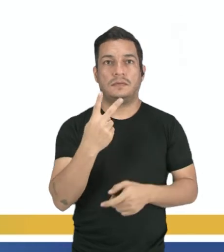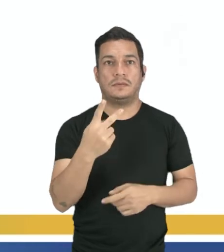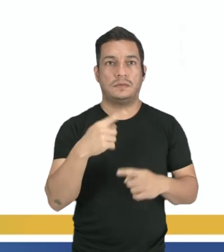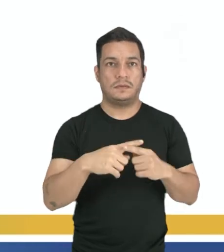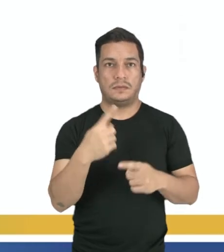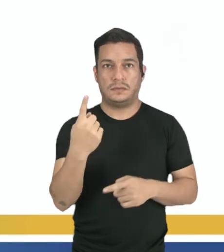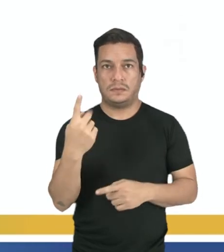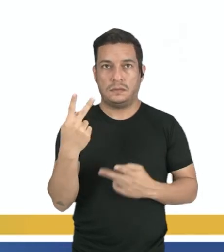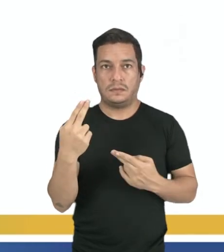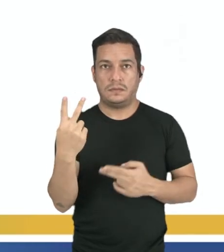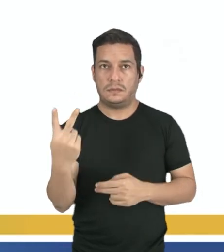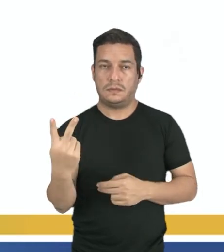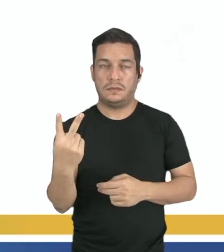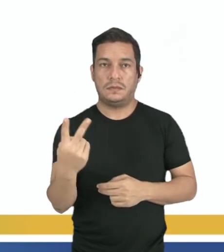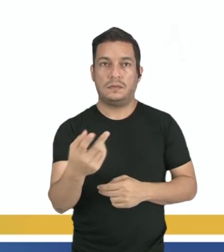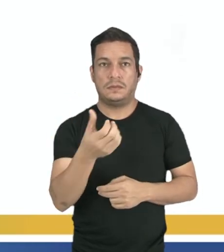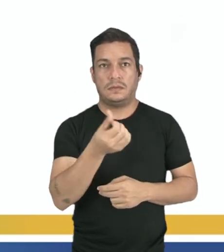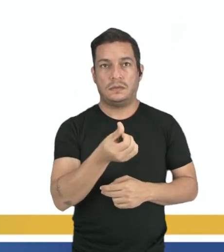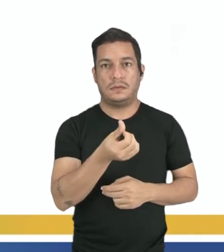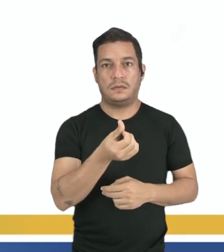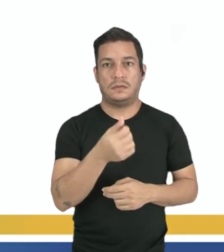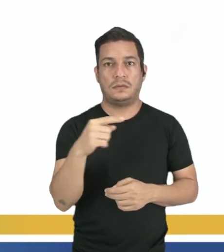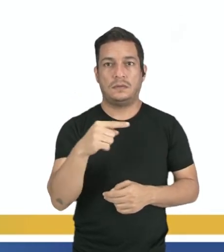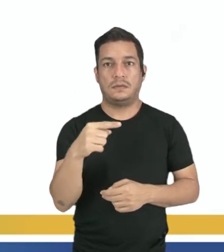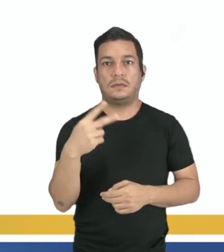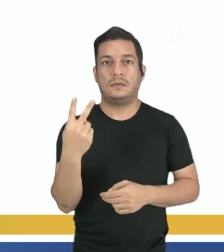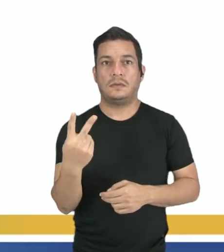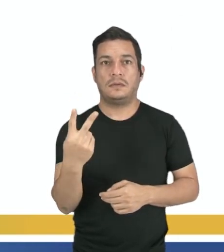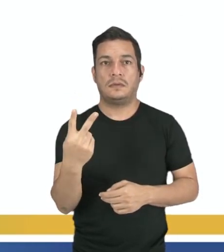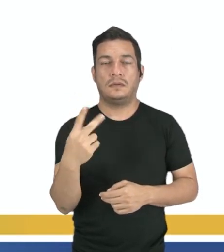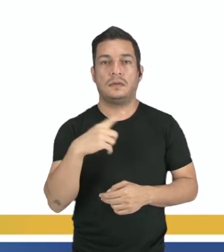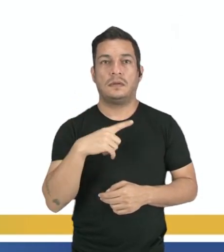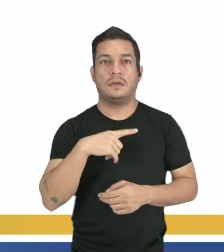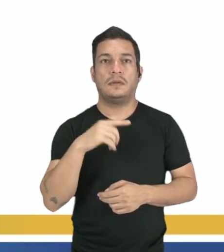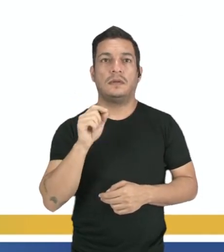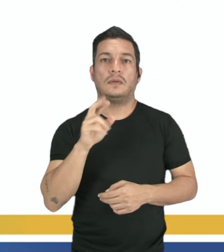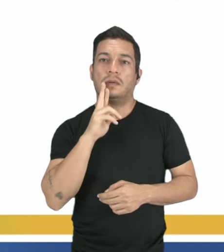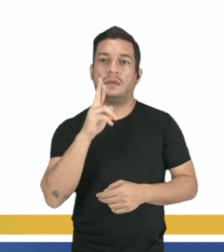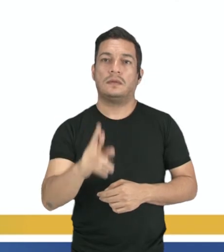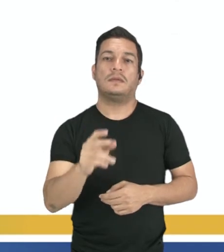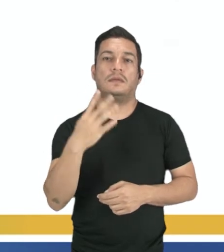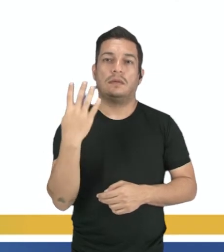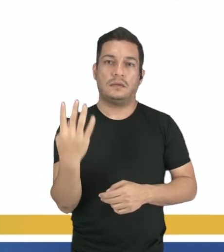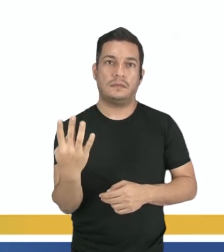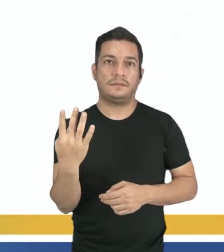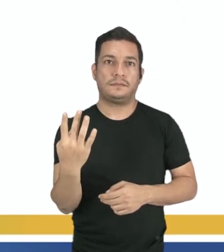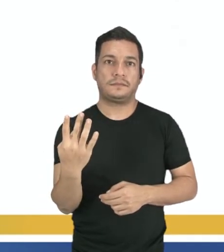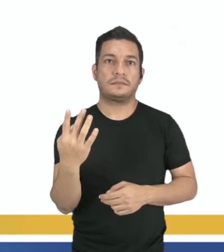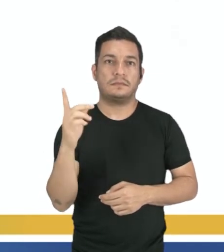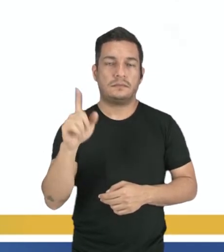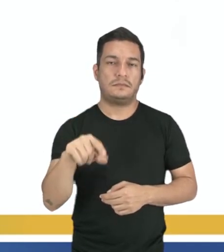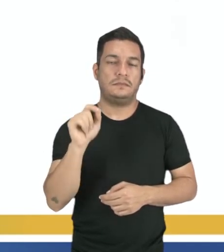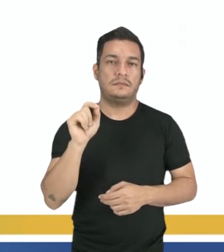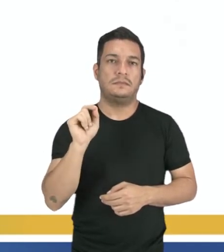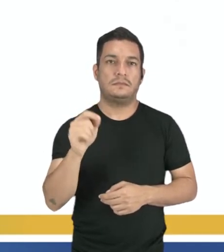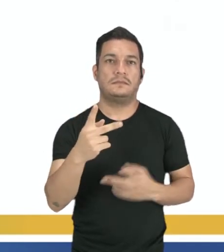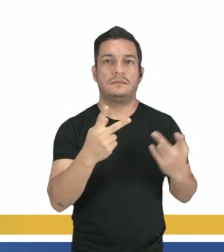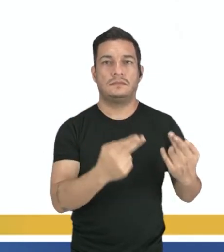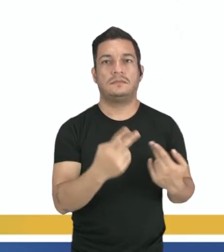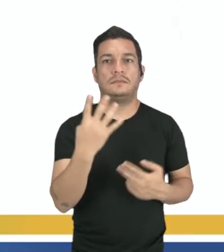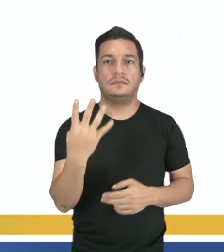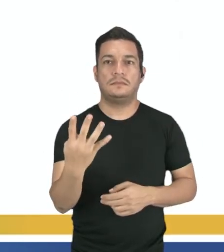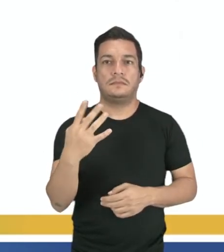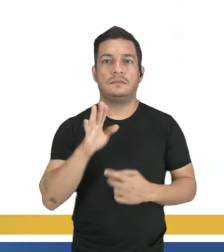a 2, e fazendo 6 menos 2, nós temos o valor de 4, que é exatamente igual a